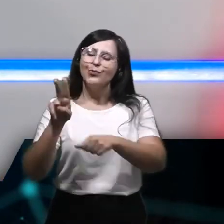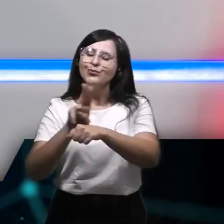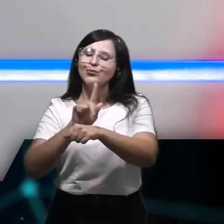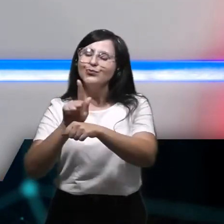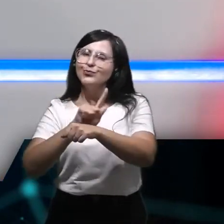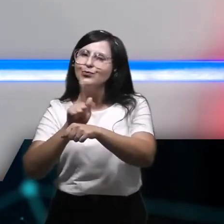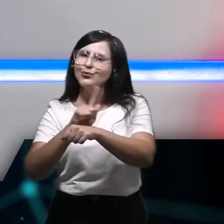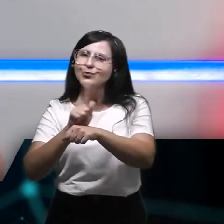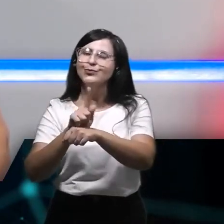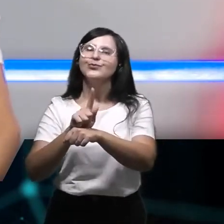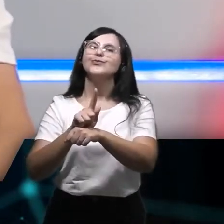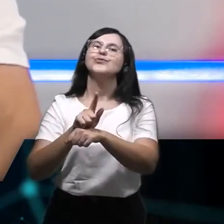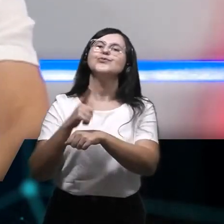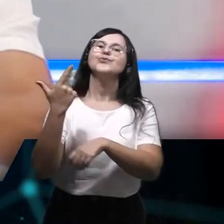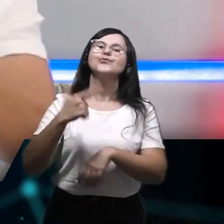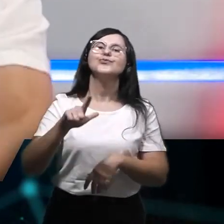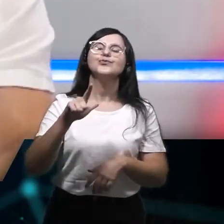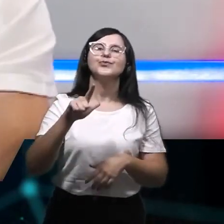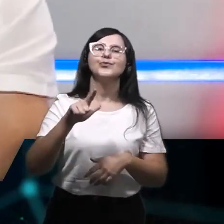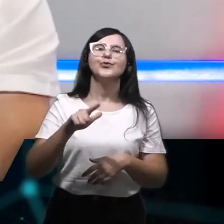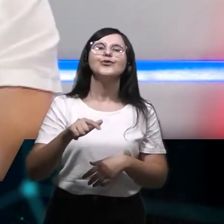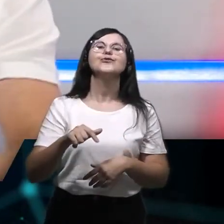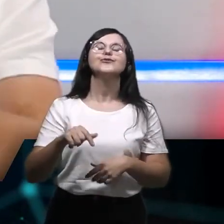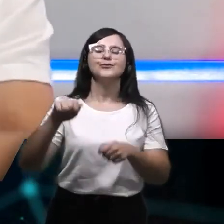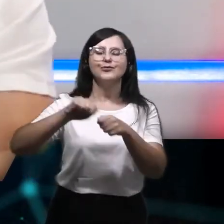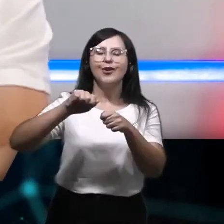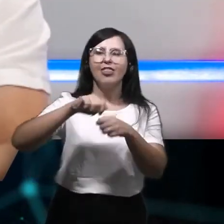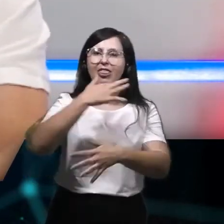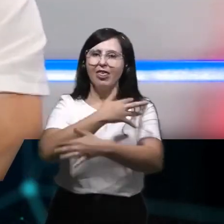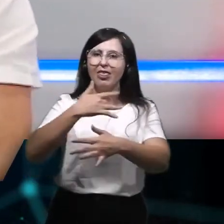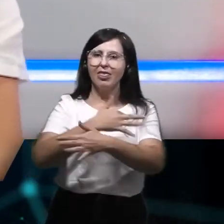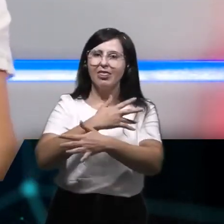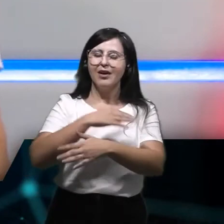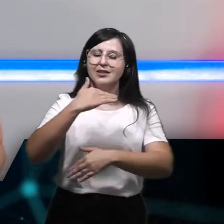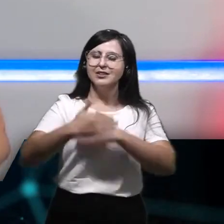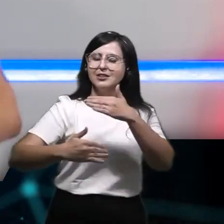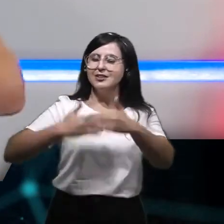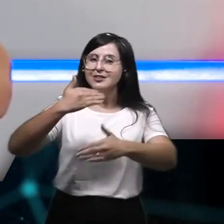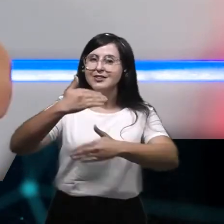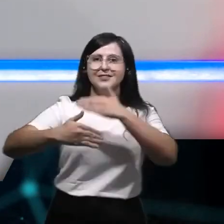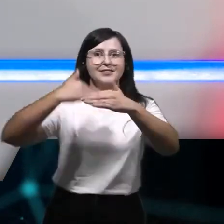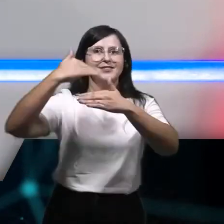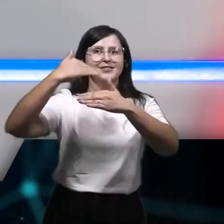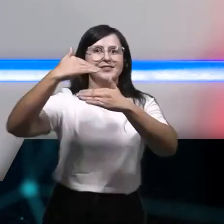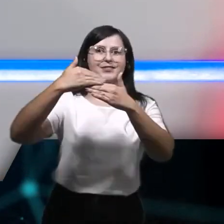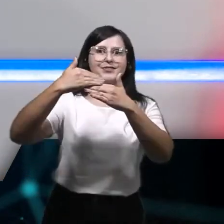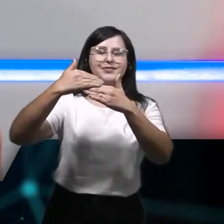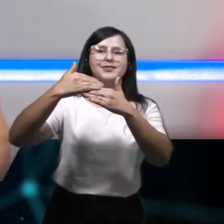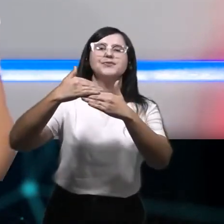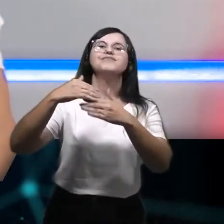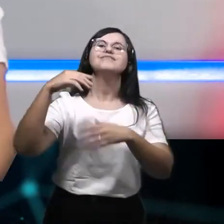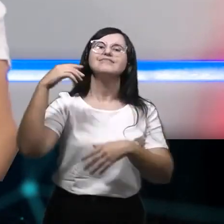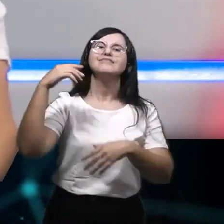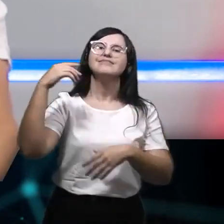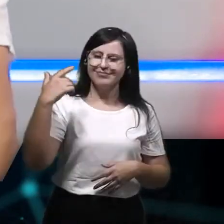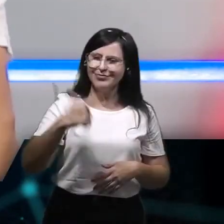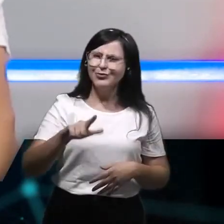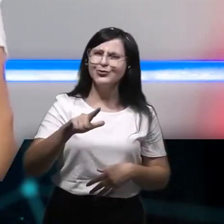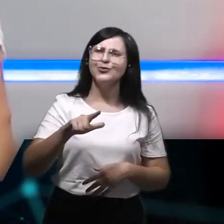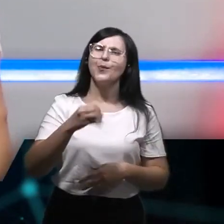esse amado município, e fazer com que ele desenvolva e volte a ser o que era e volte a estar nas páginas da